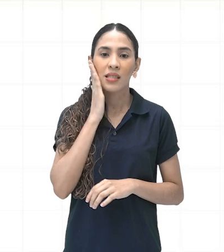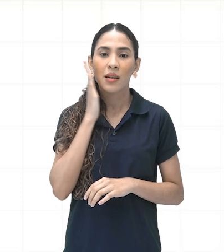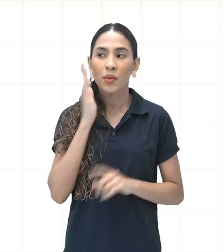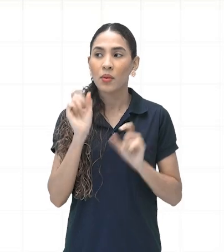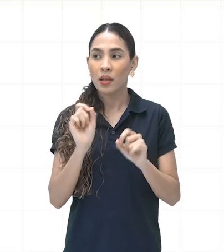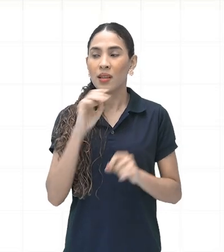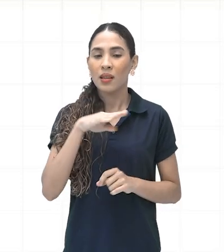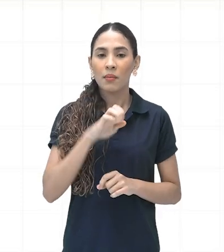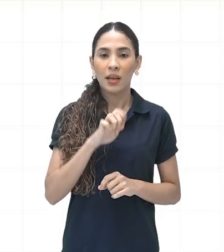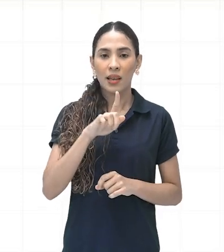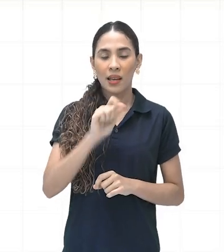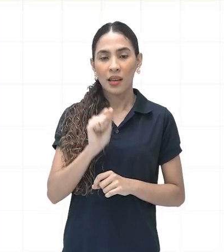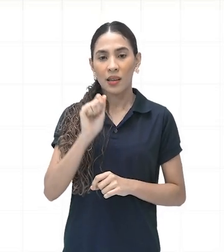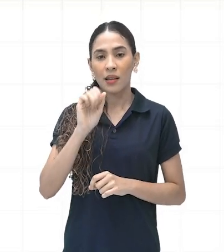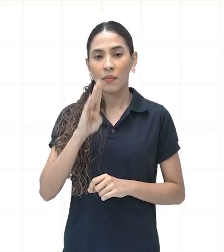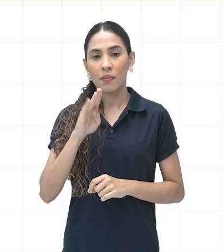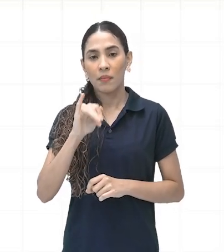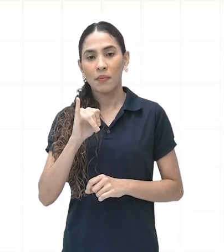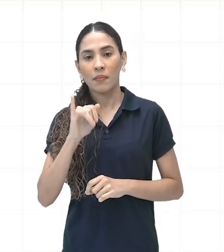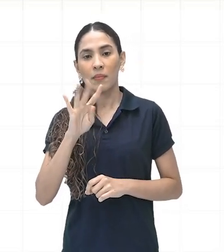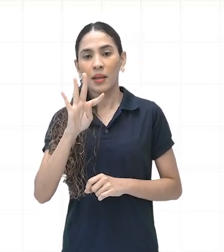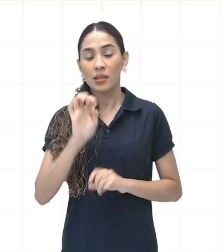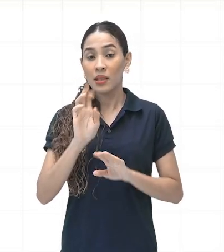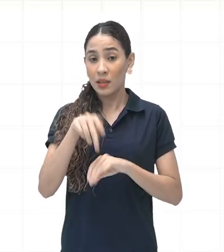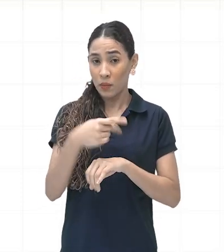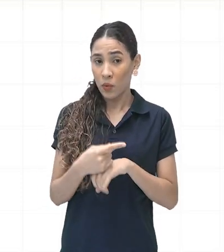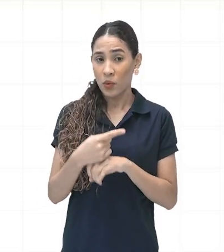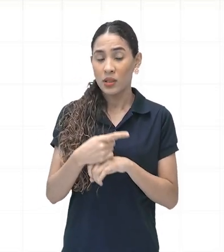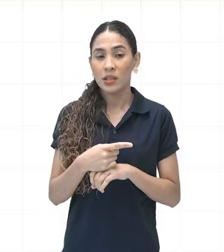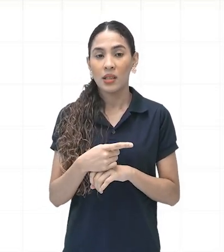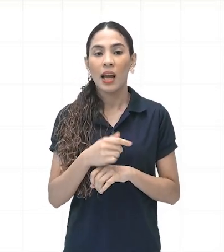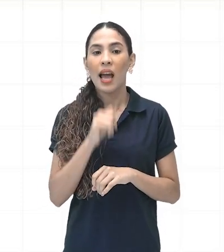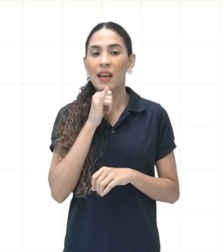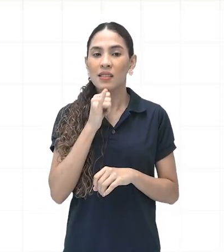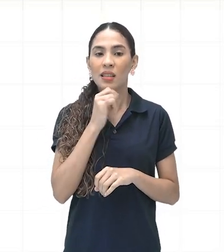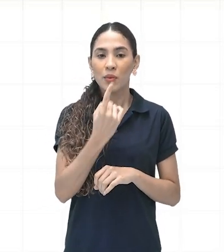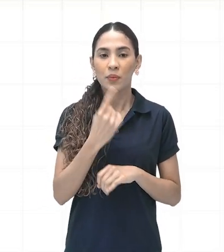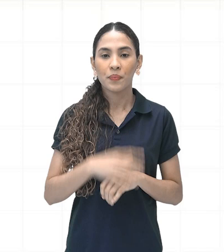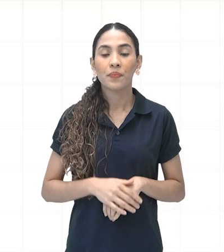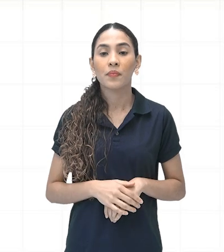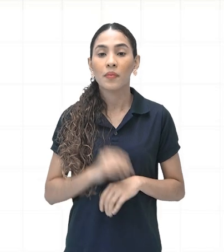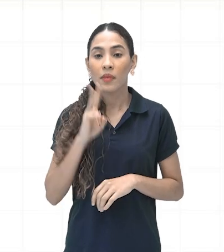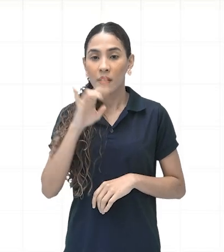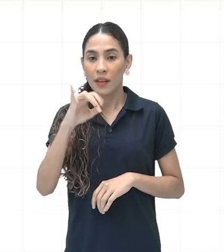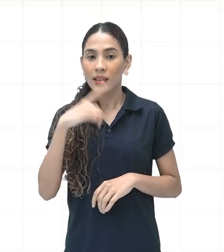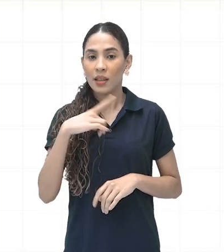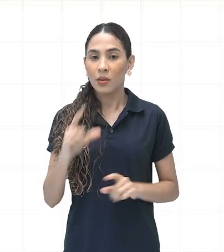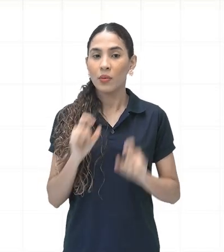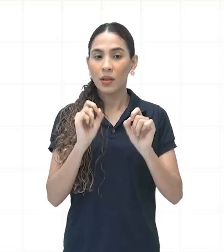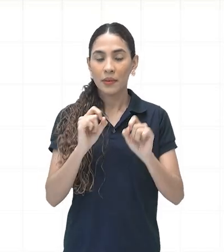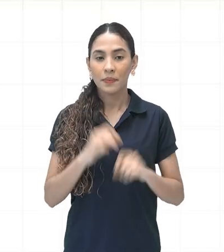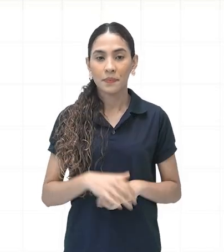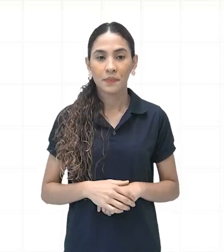é megabyte. Então, antes de a gente resolver aqui esse primeiro exemplo, nós vamos verificar